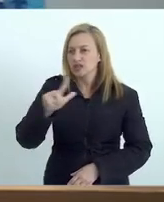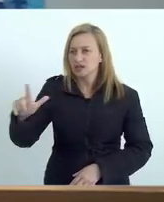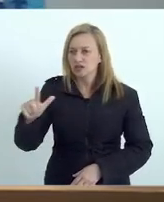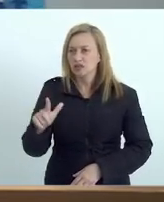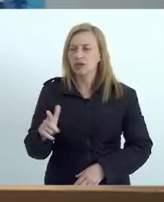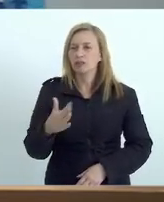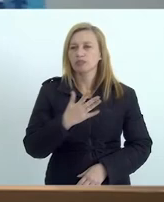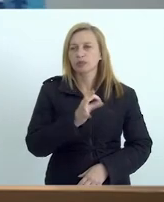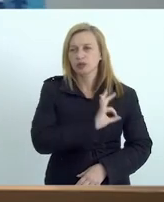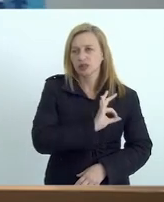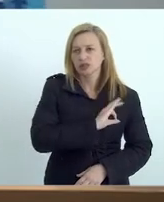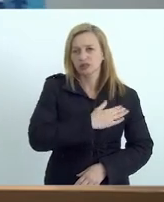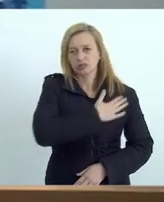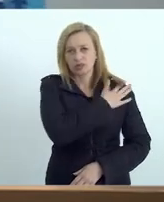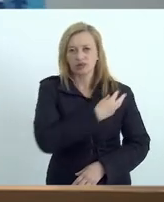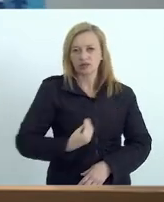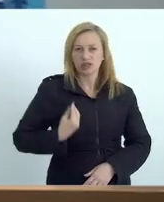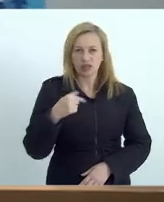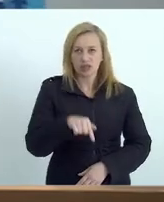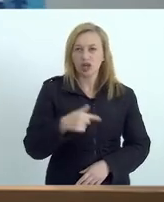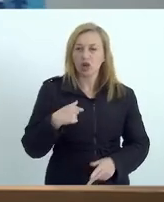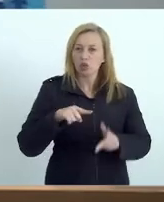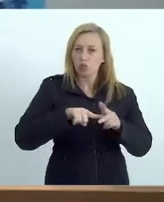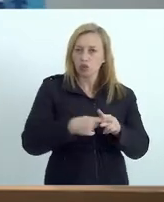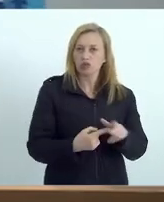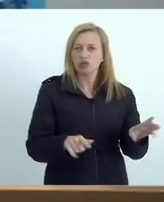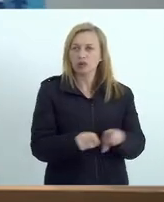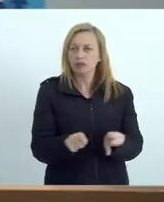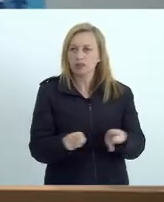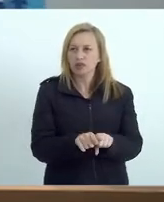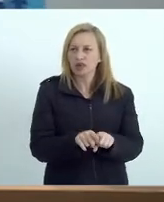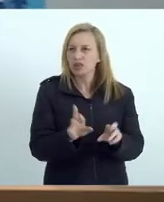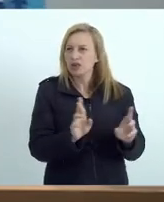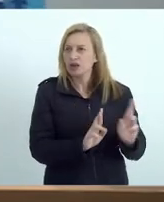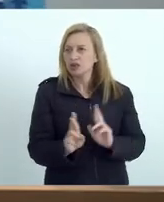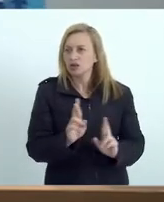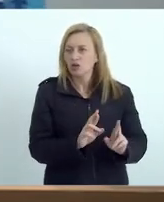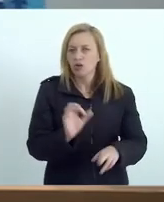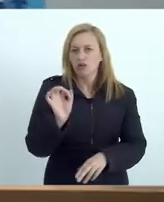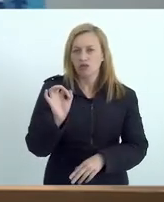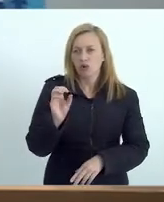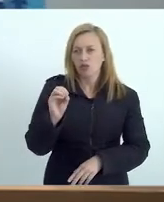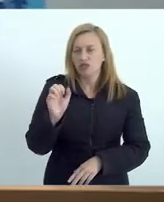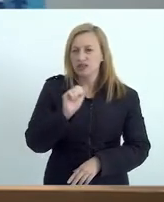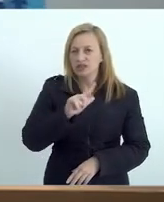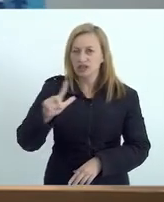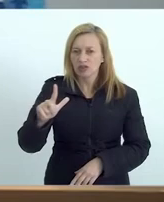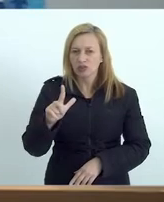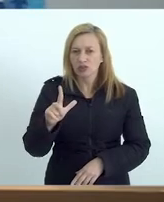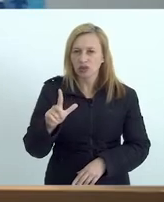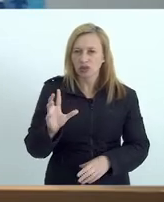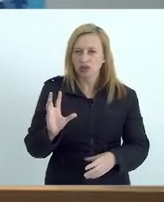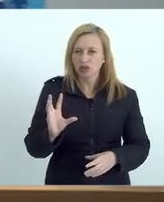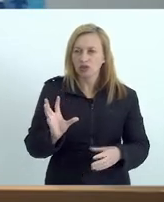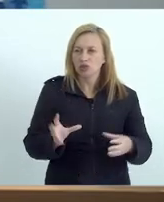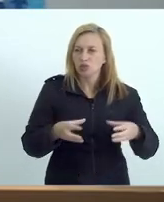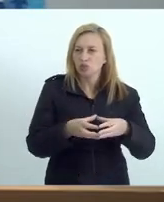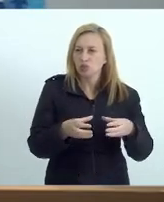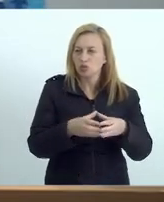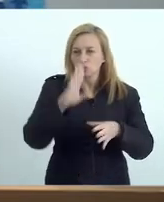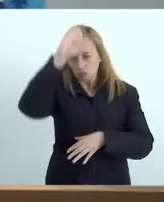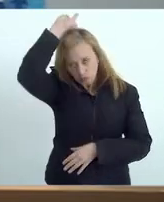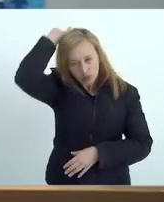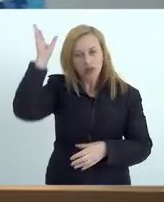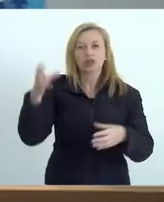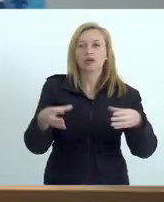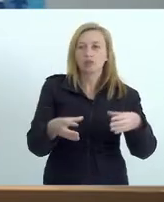presente Inclusive eu estou fazendo uma alteração também em relação aos oficiais da corporação e é na Polícia Militar